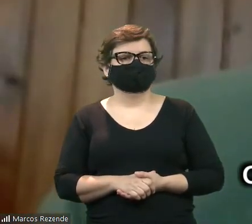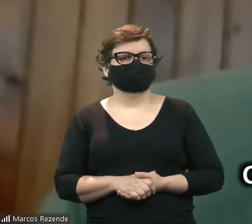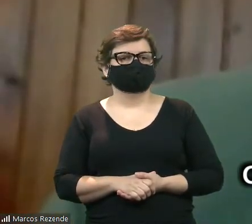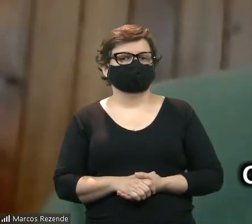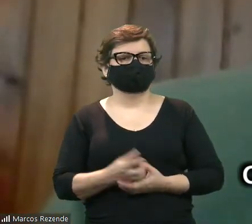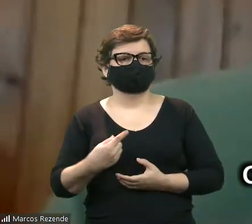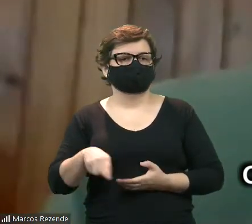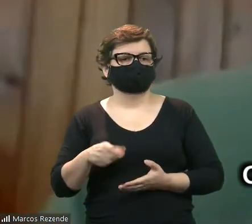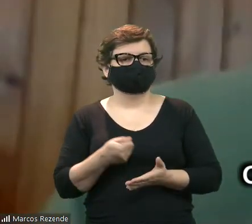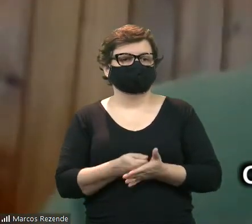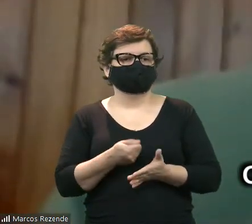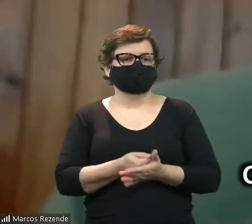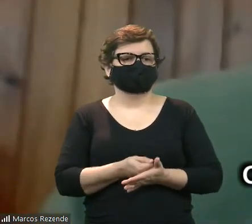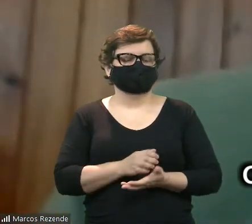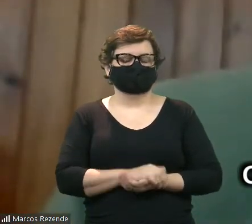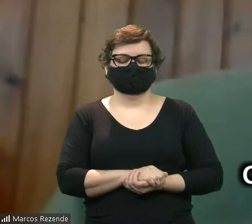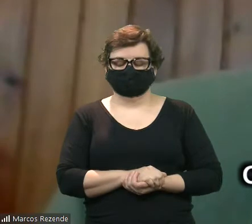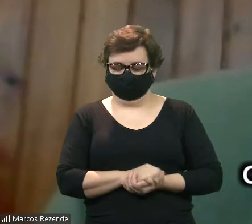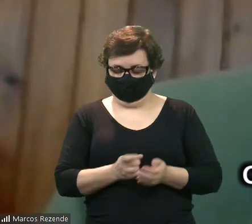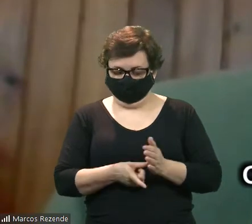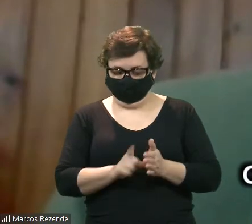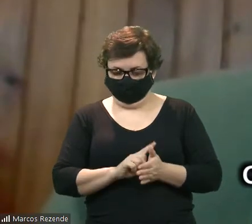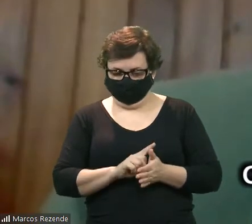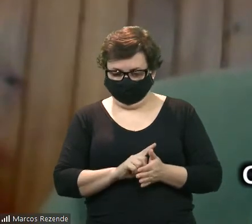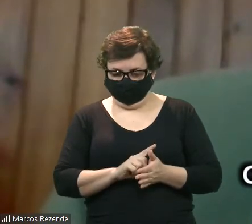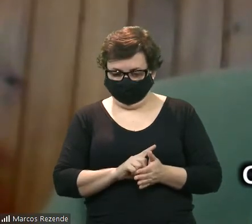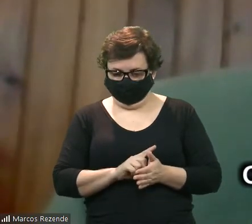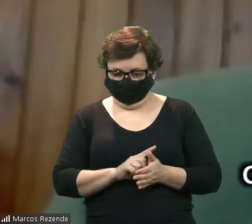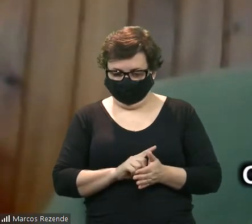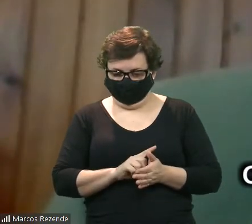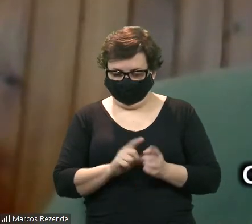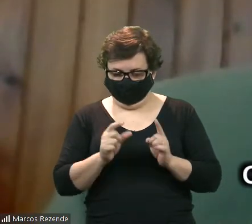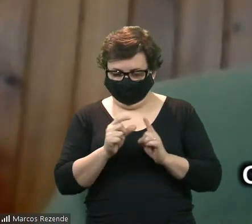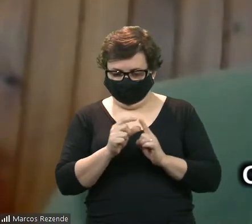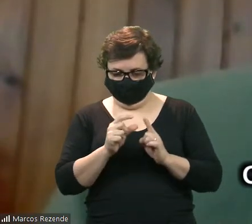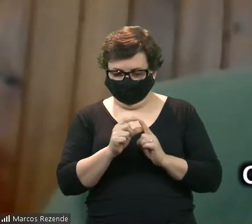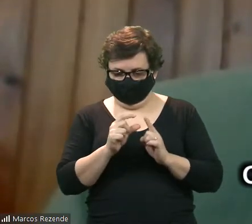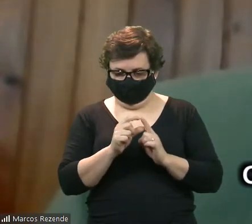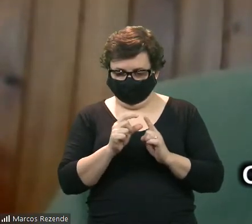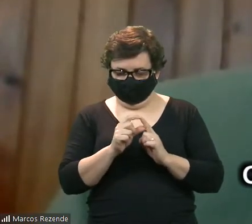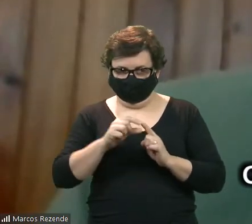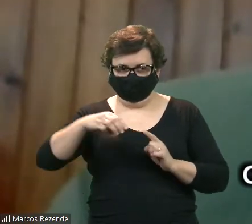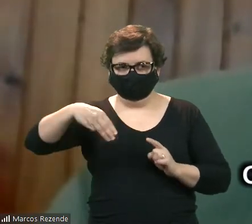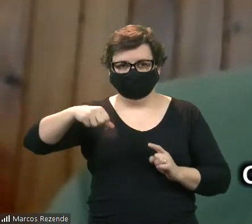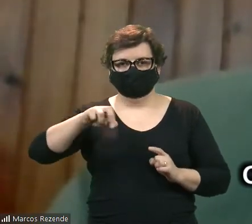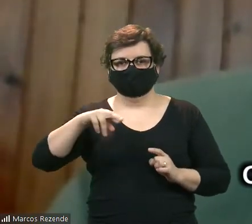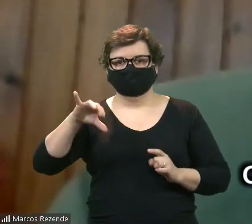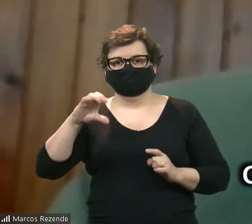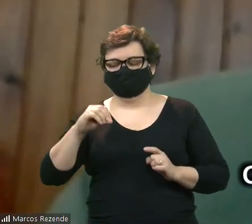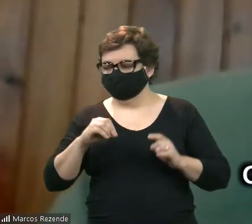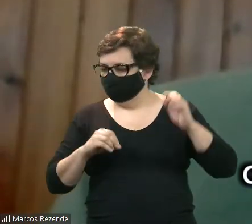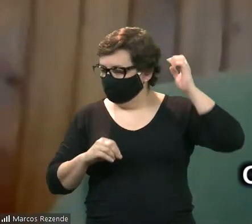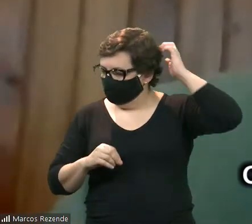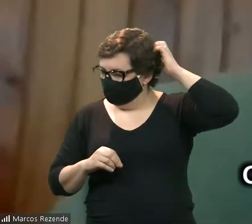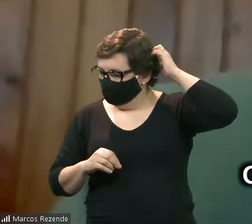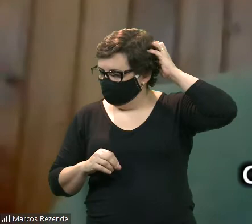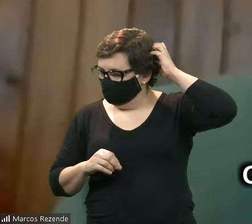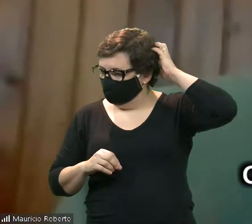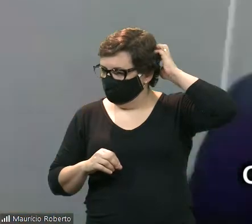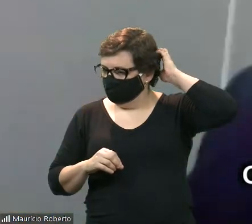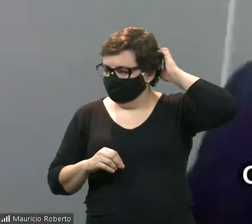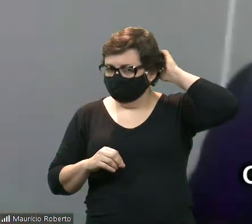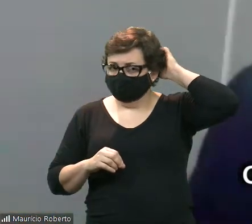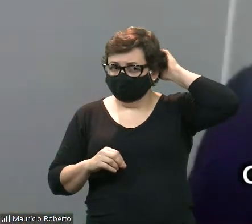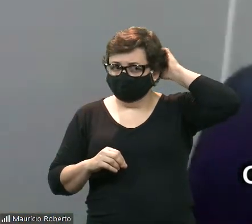Vai à sanção. Antes, porém, questão de ordem, vereador Maurício Roberto.